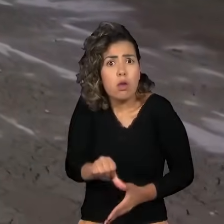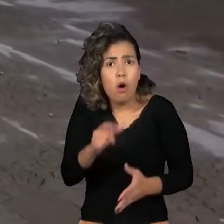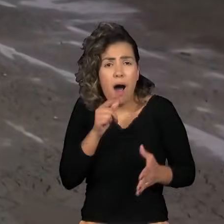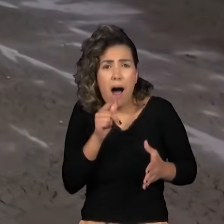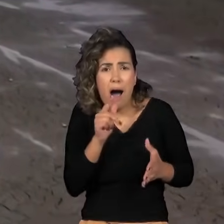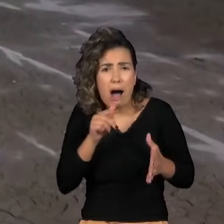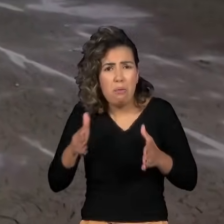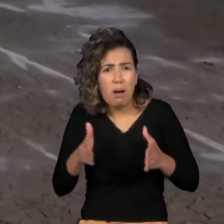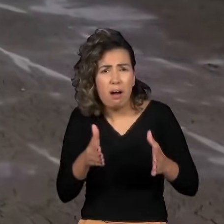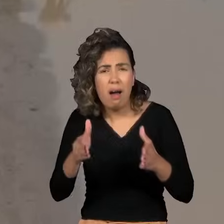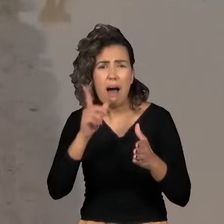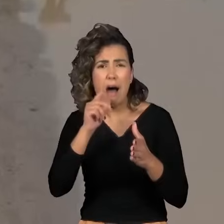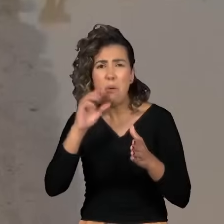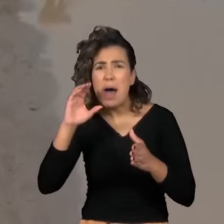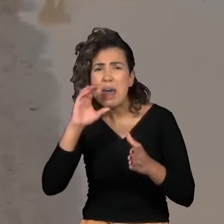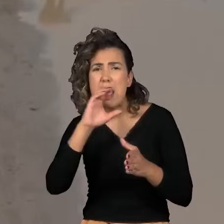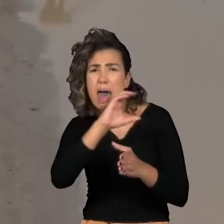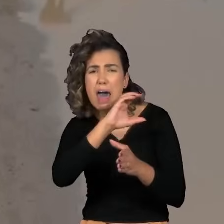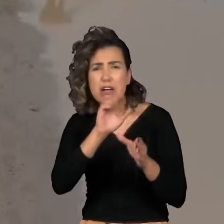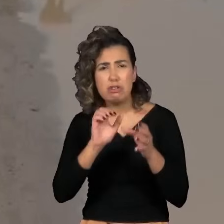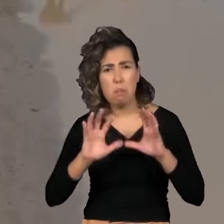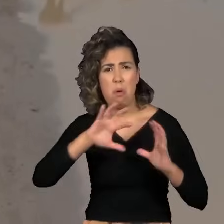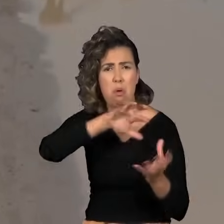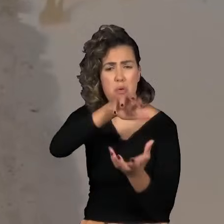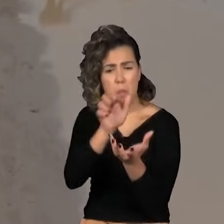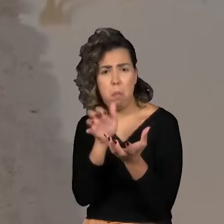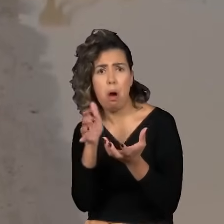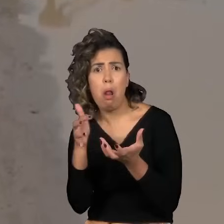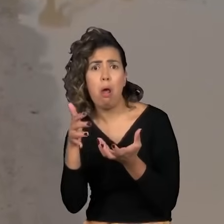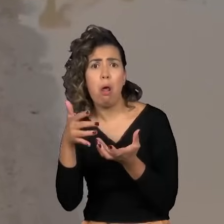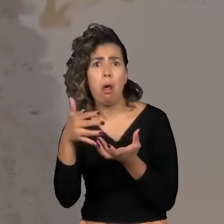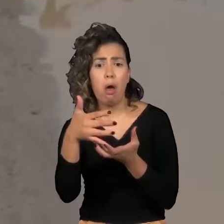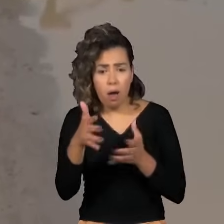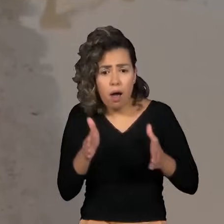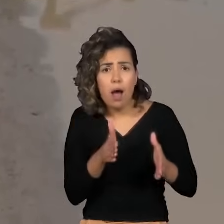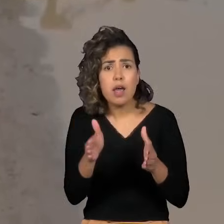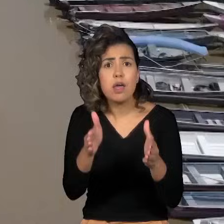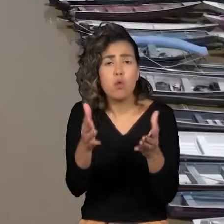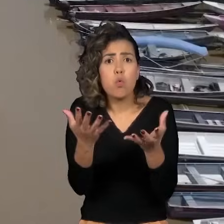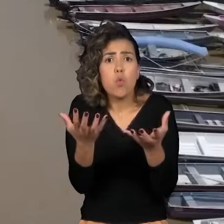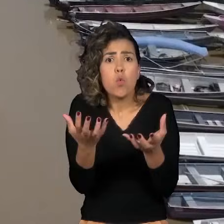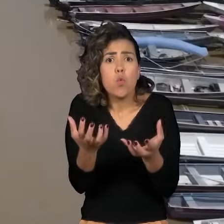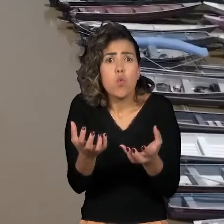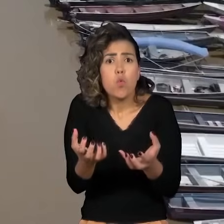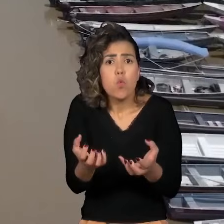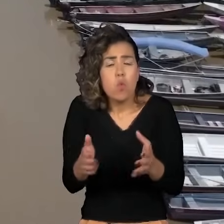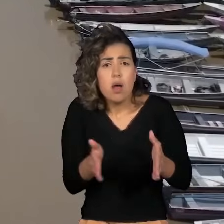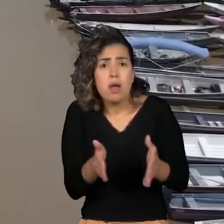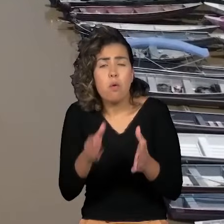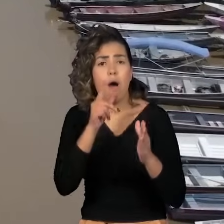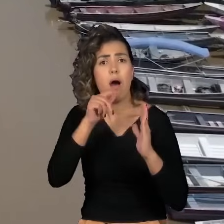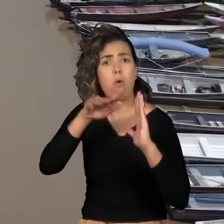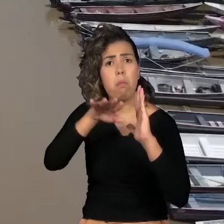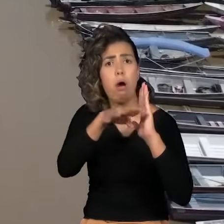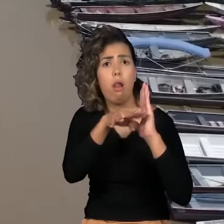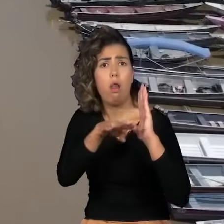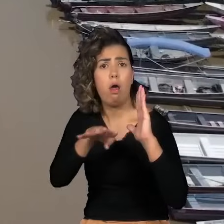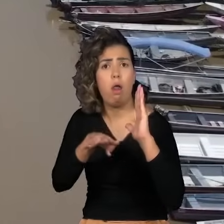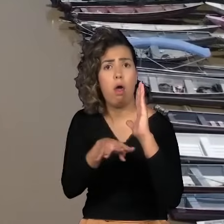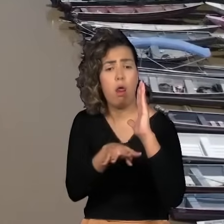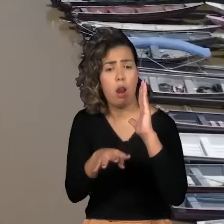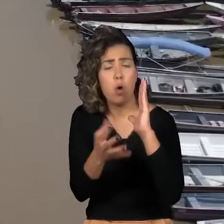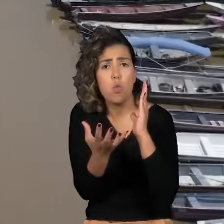quentes do Oceano Atlântico estão secando os rios da floresta amazônica. A intensidade desses dois